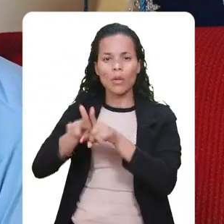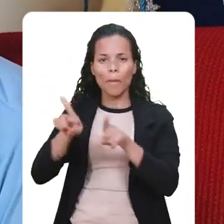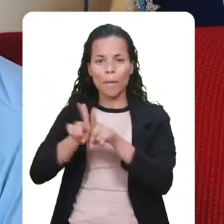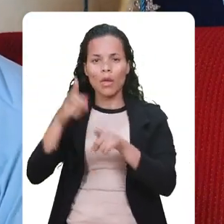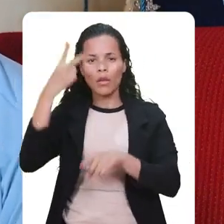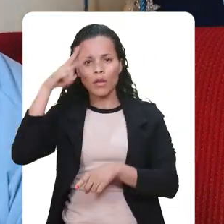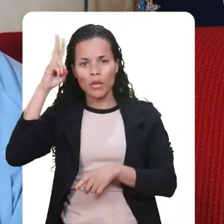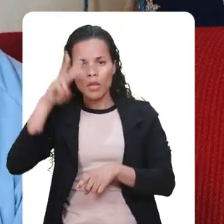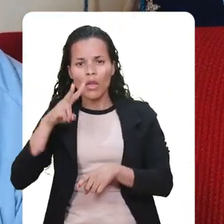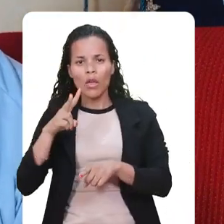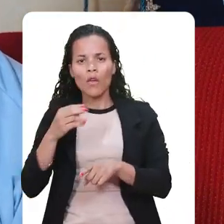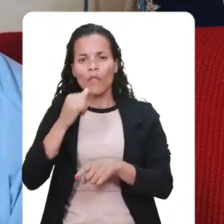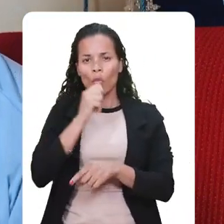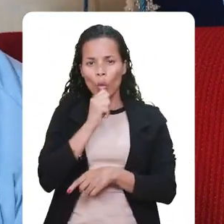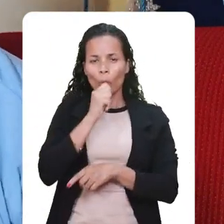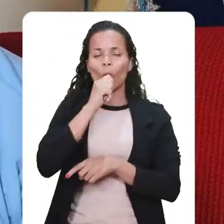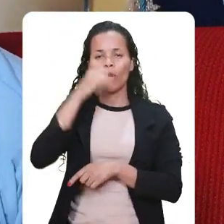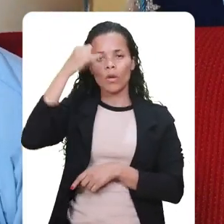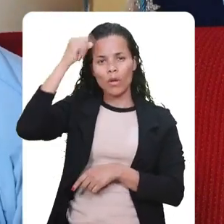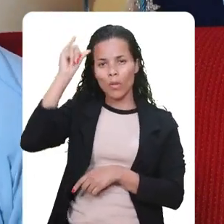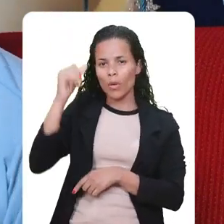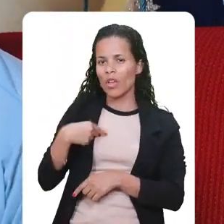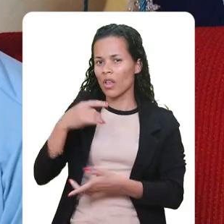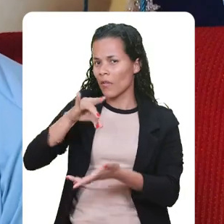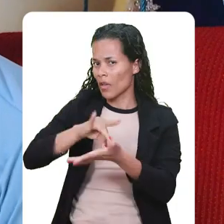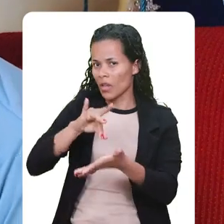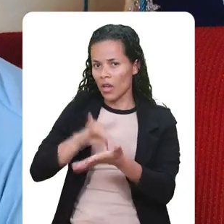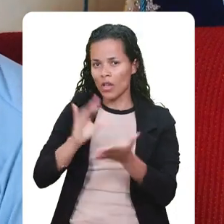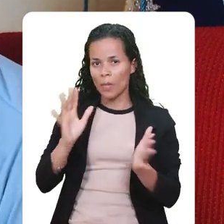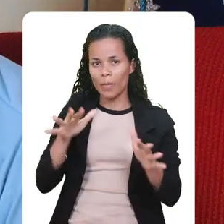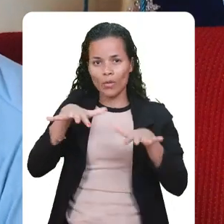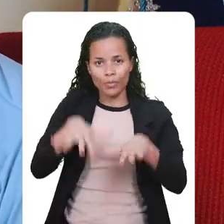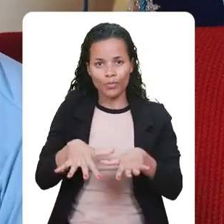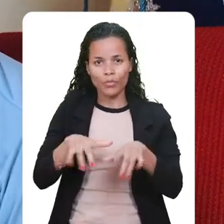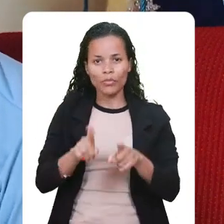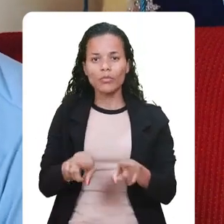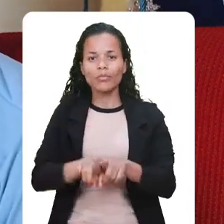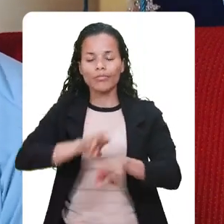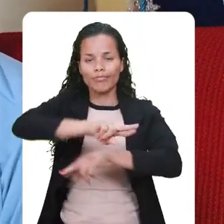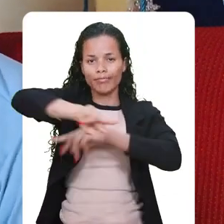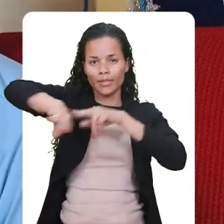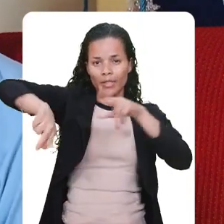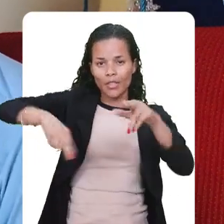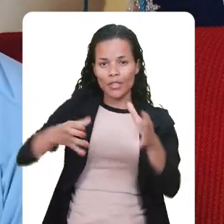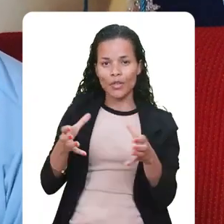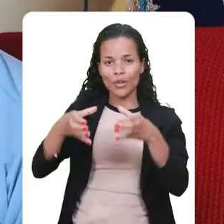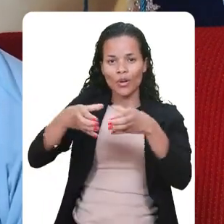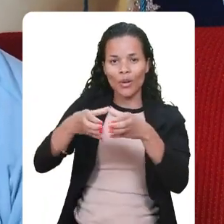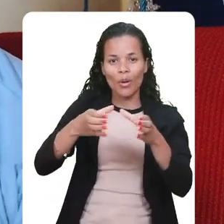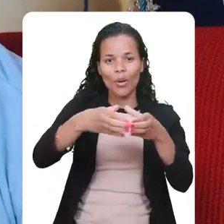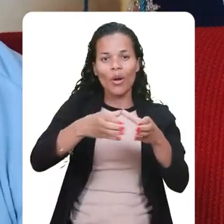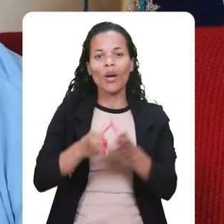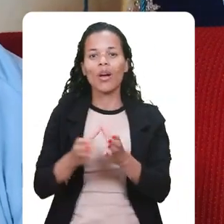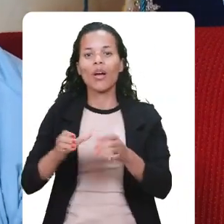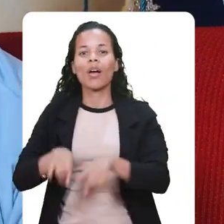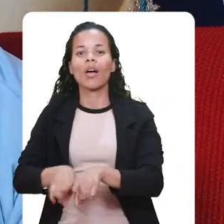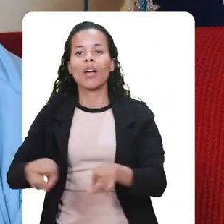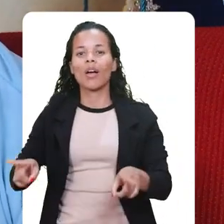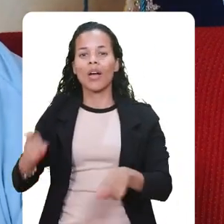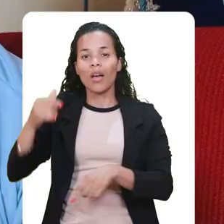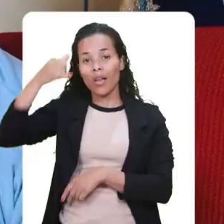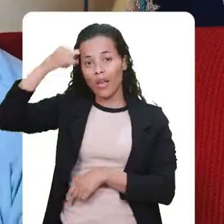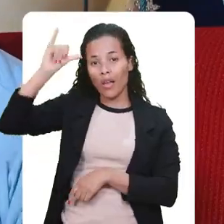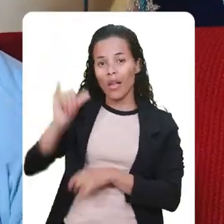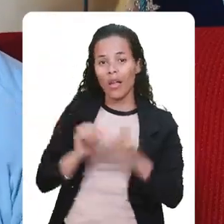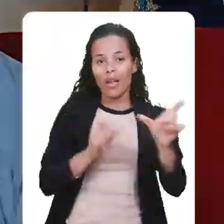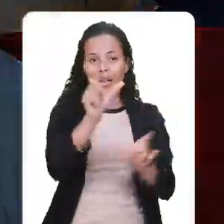se torna um pouco complexo porque ninguém é dono da verdade absoluta. Existem diversos grupos, N culturas e cada